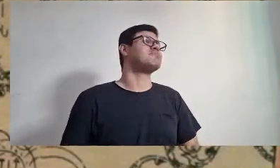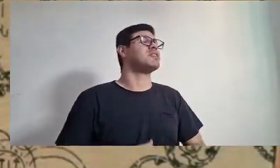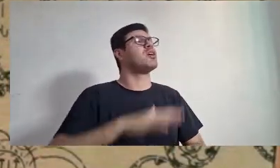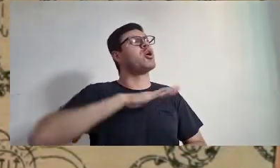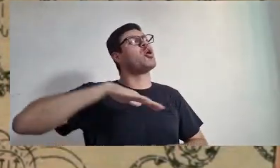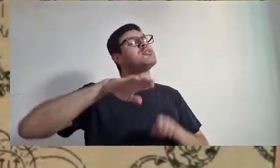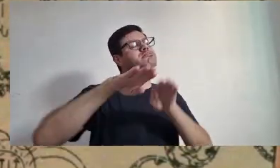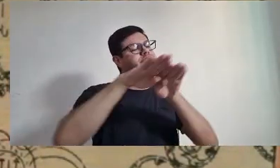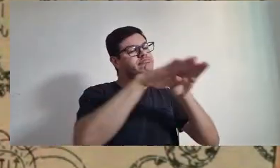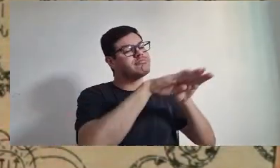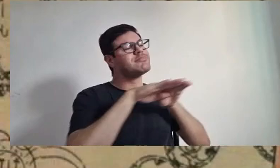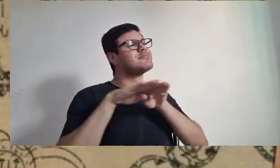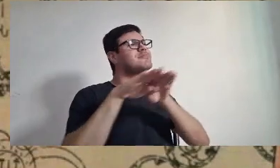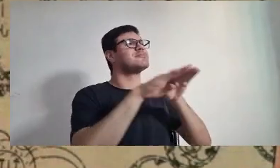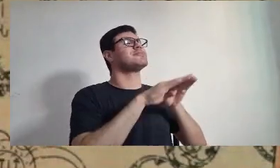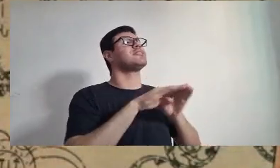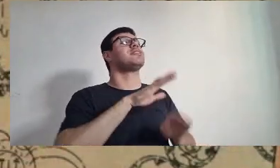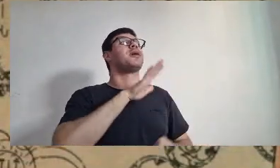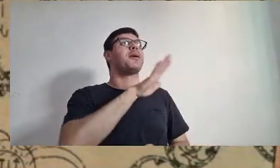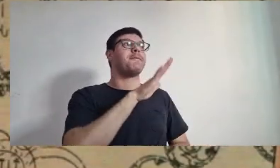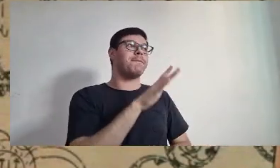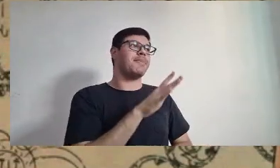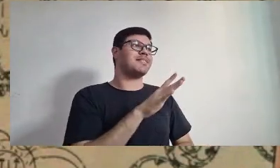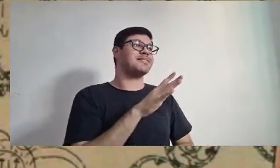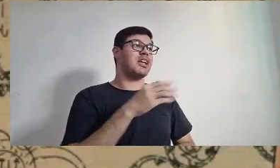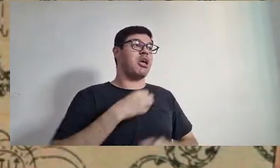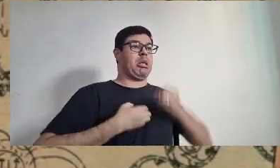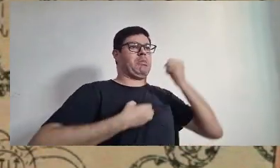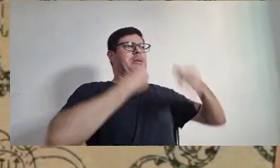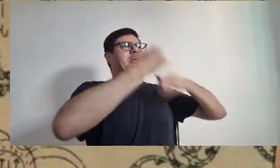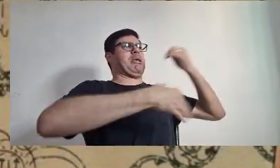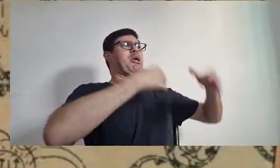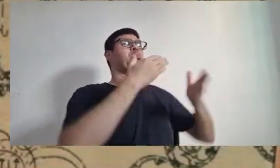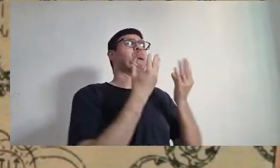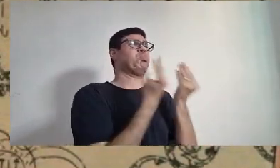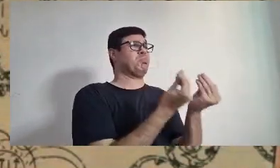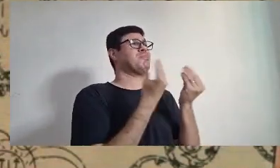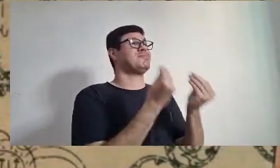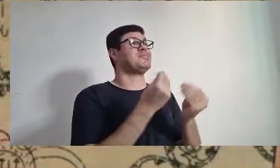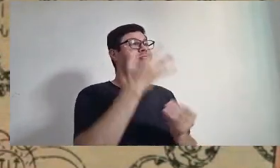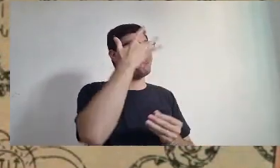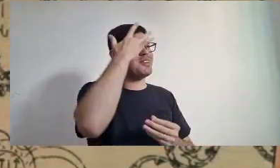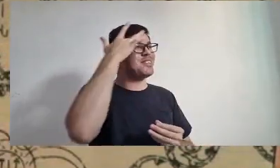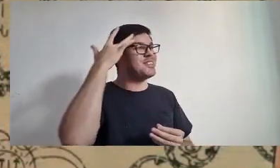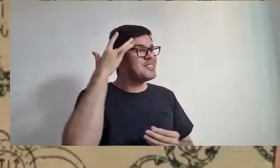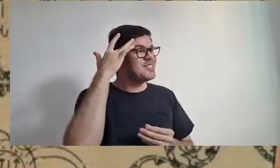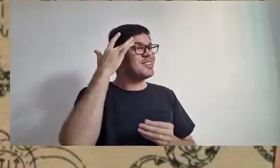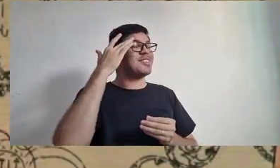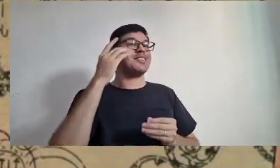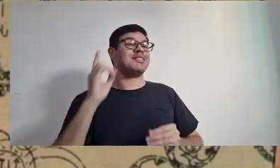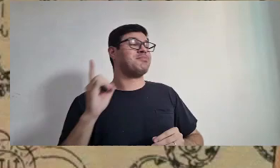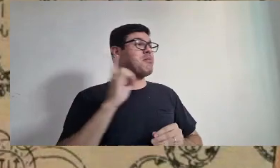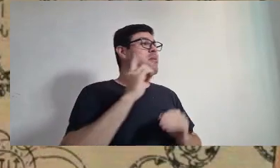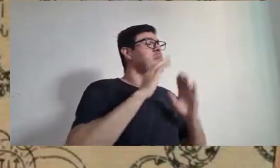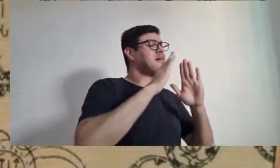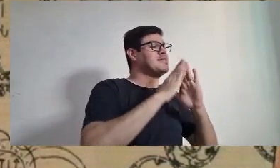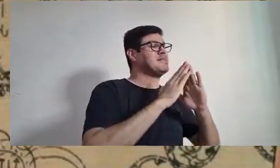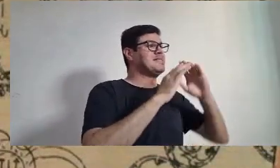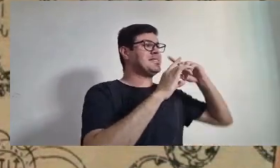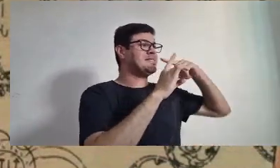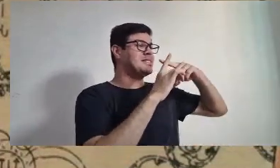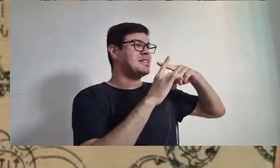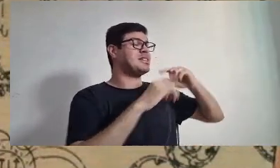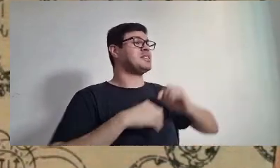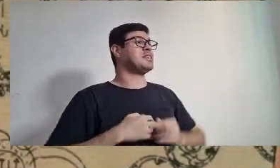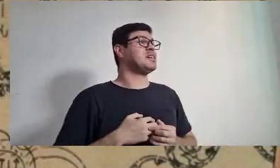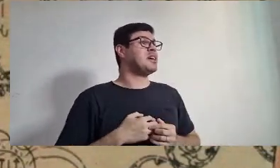somos iguais. Mas só que tem uma coisa, eu falo bastante, viu? Pode falar. Tem pessoas que chegaram na igreja, não tinham nada, foram